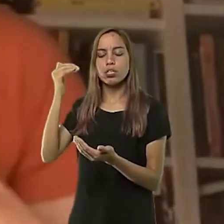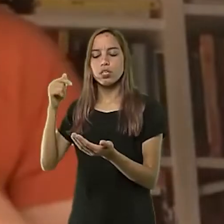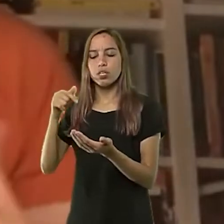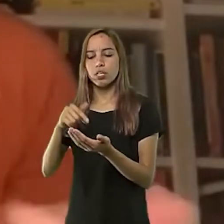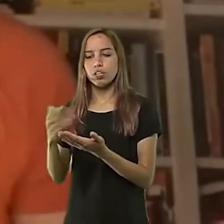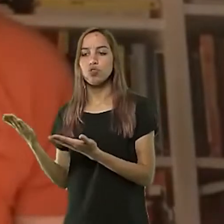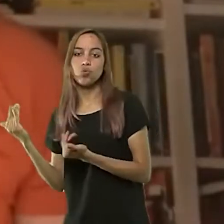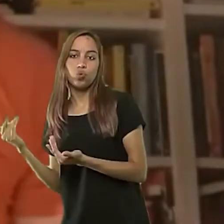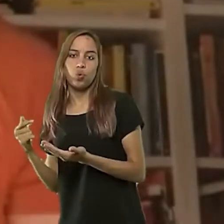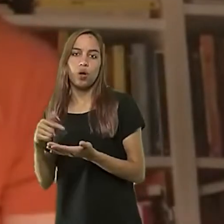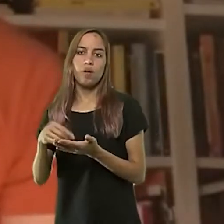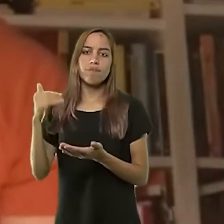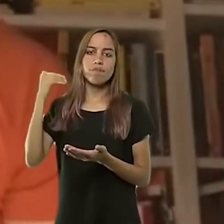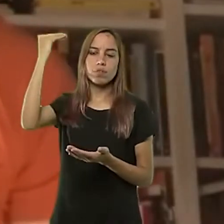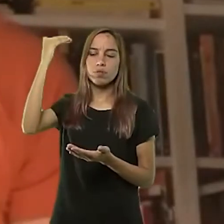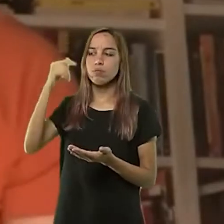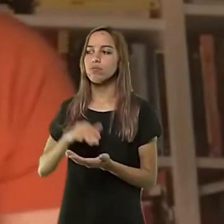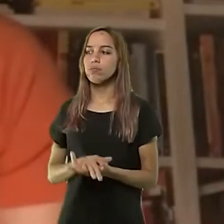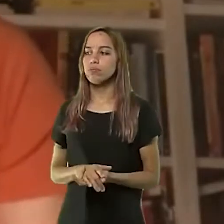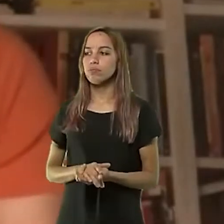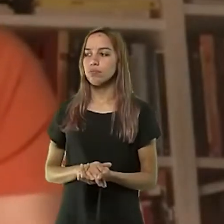O que eu espero é que sejam para toda a gente.